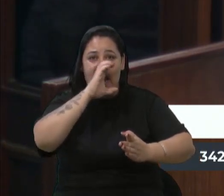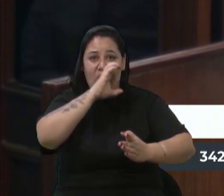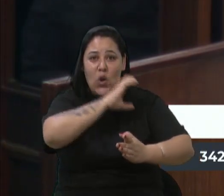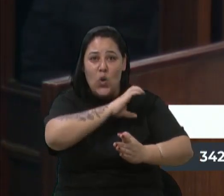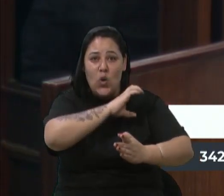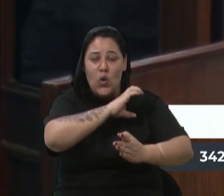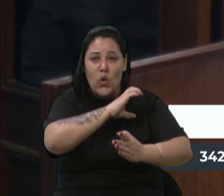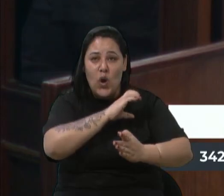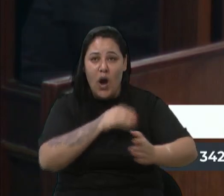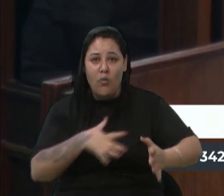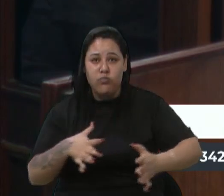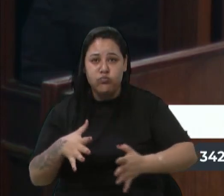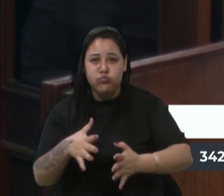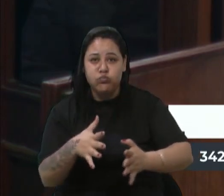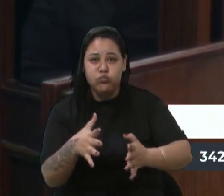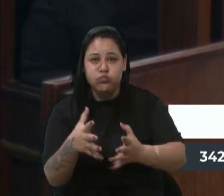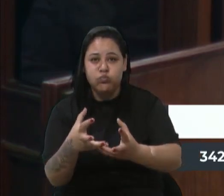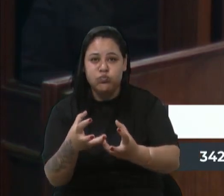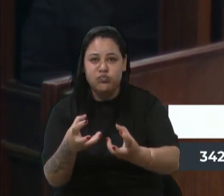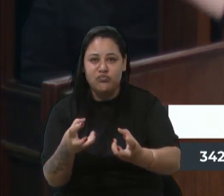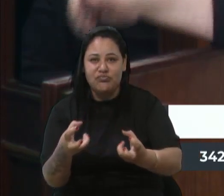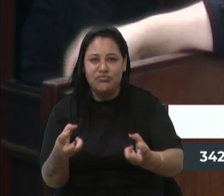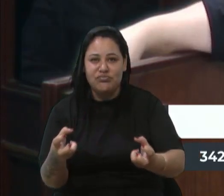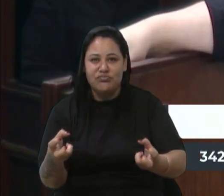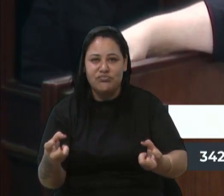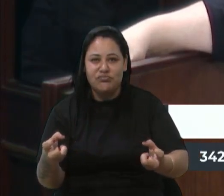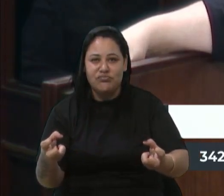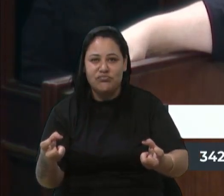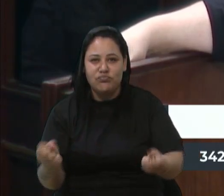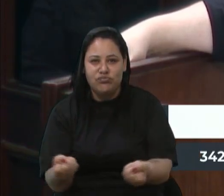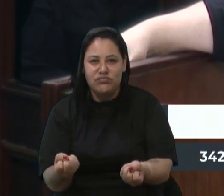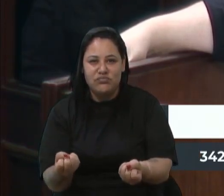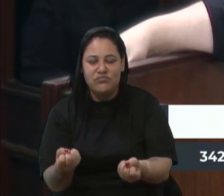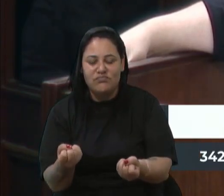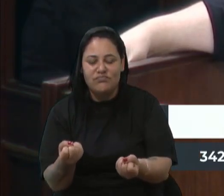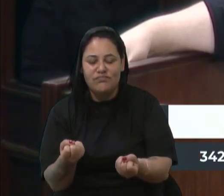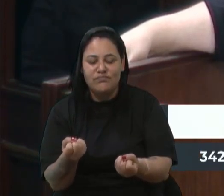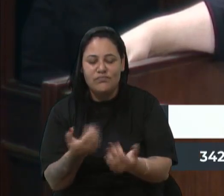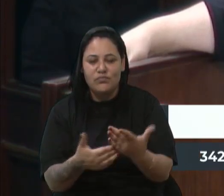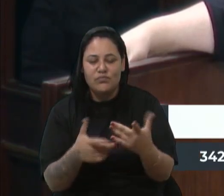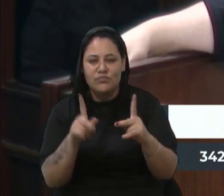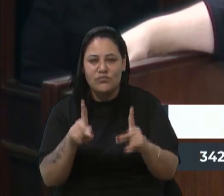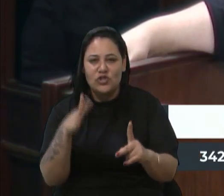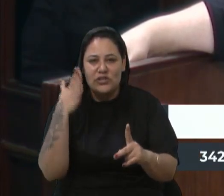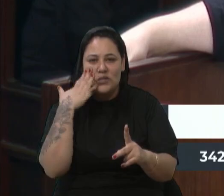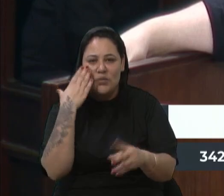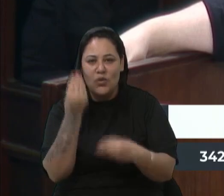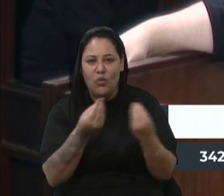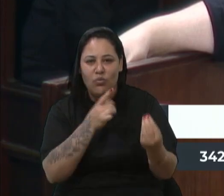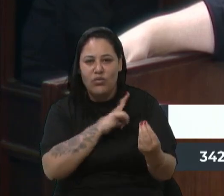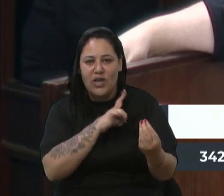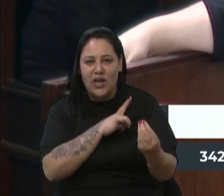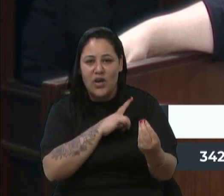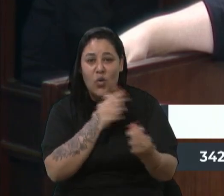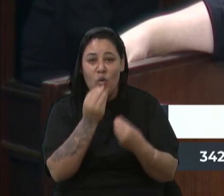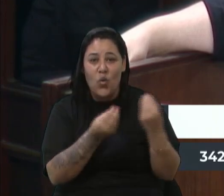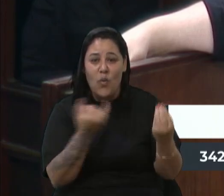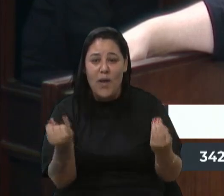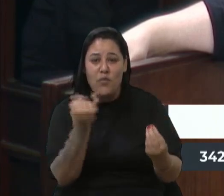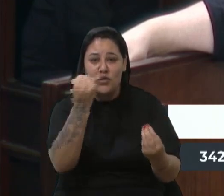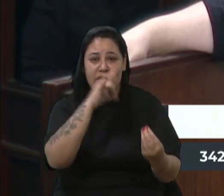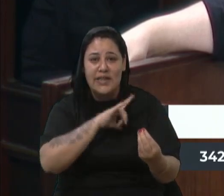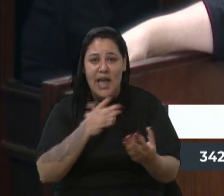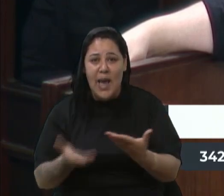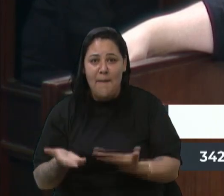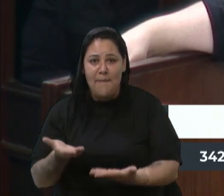ali, bom, todo mundo sabe como é que está aquela situação lá. Então, o quanto é importante uma balança. Para mim,